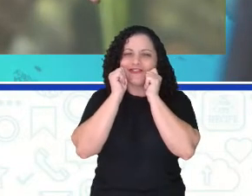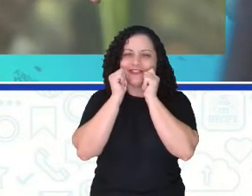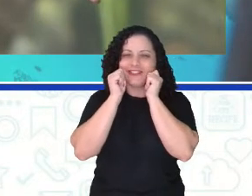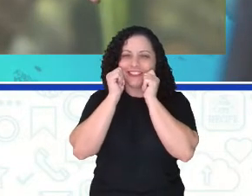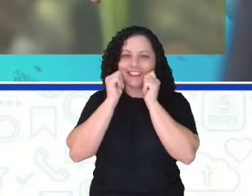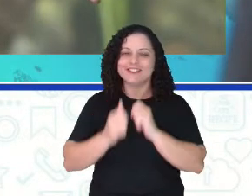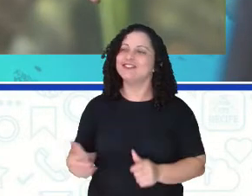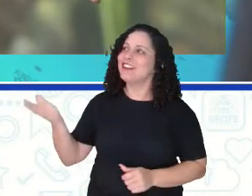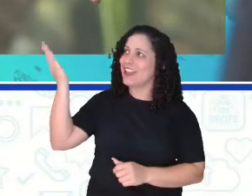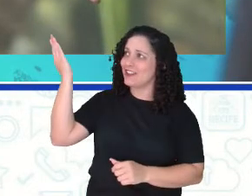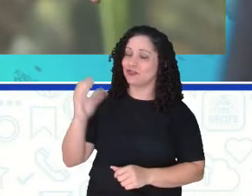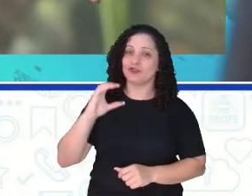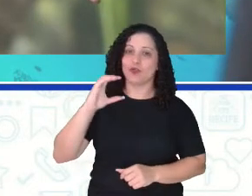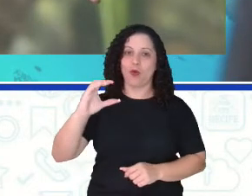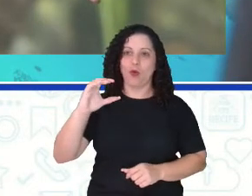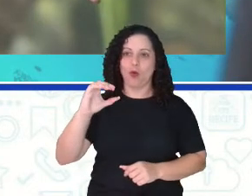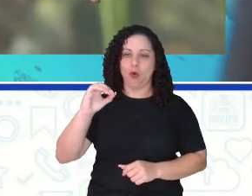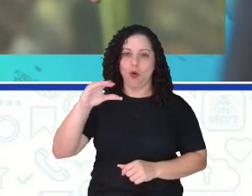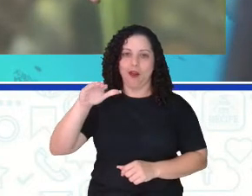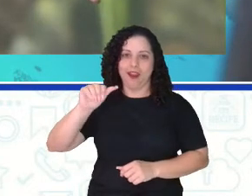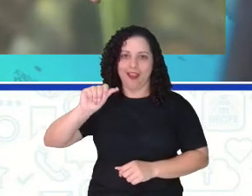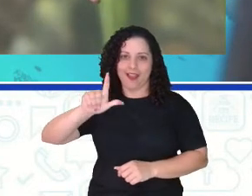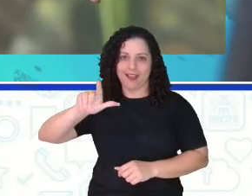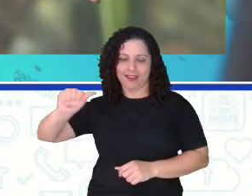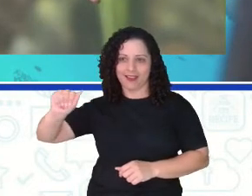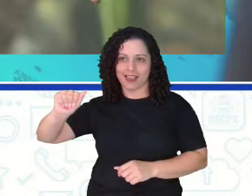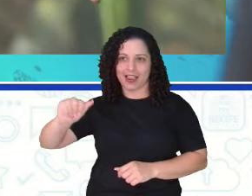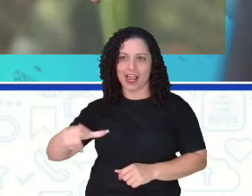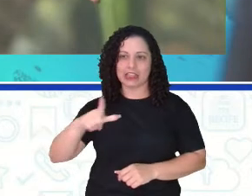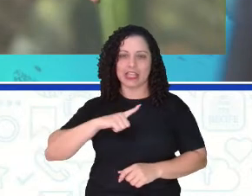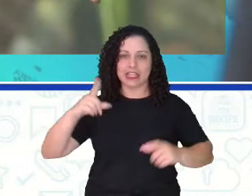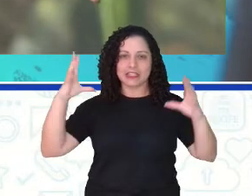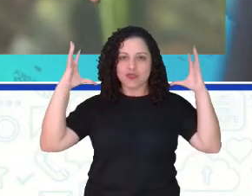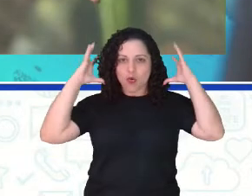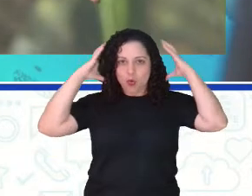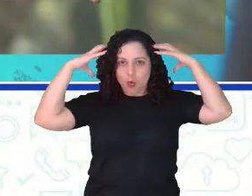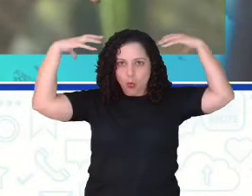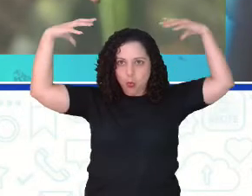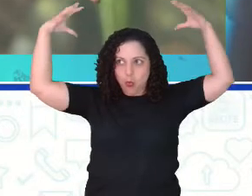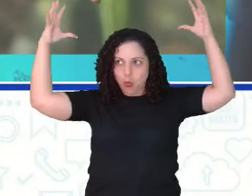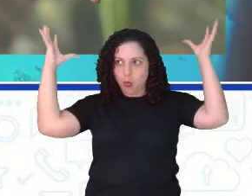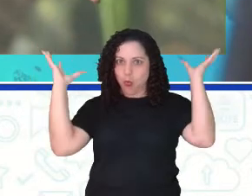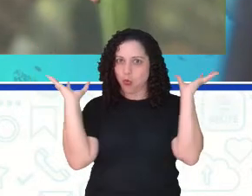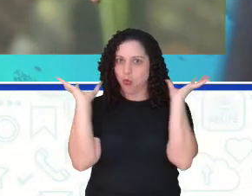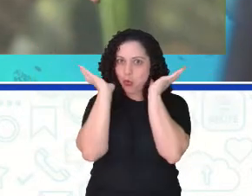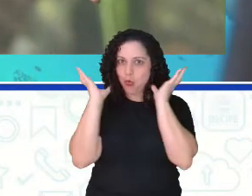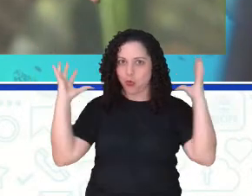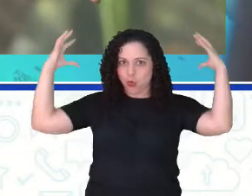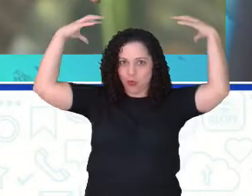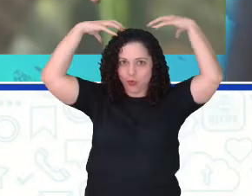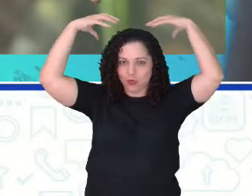australiana, que são os koalas, né, esses marsupiais